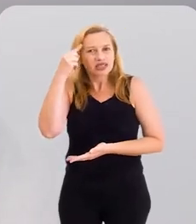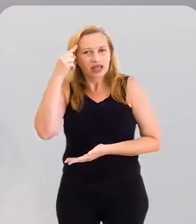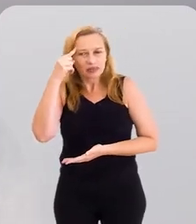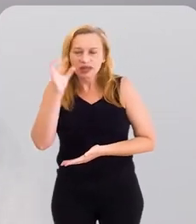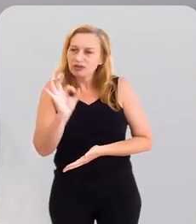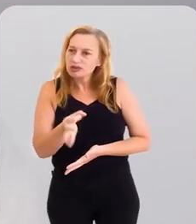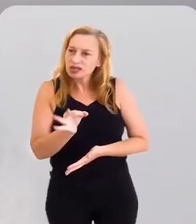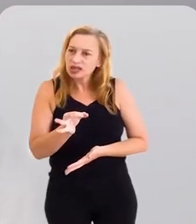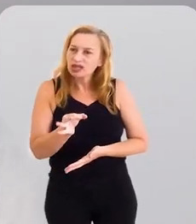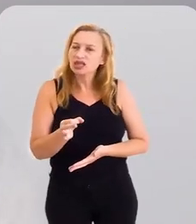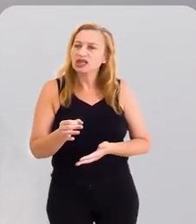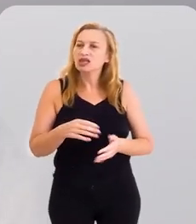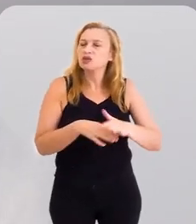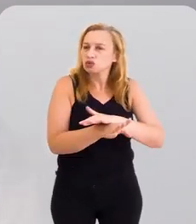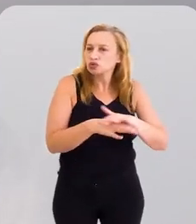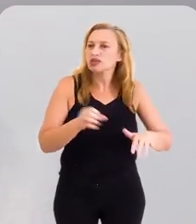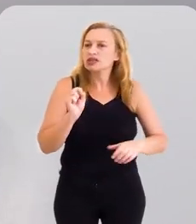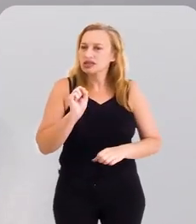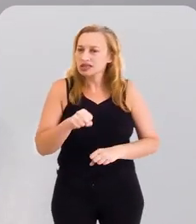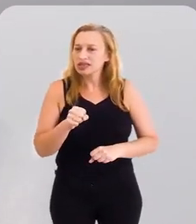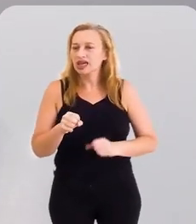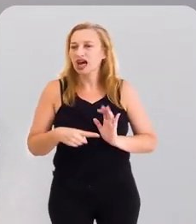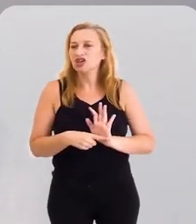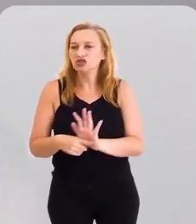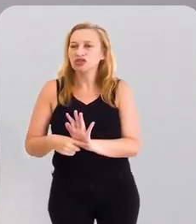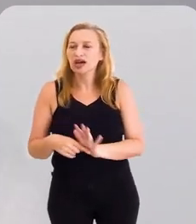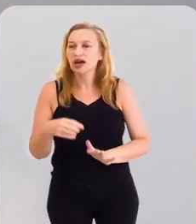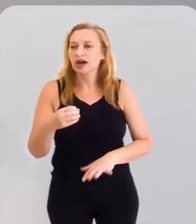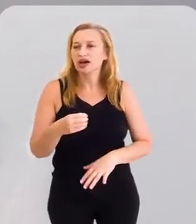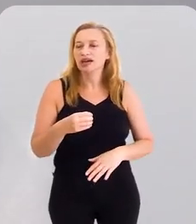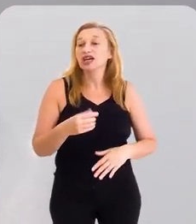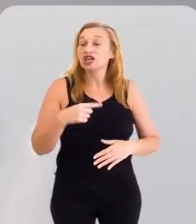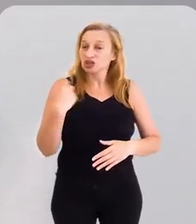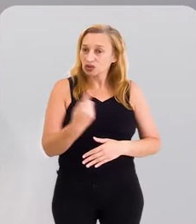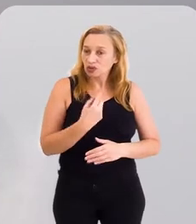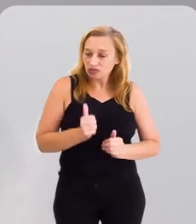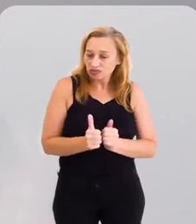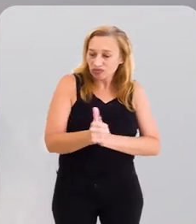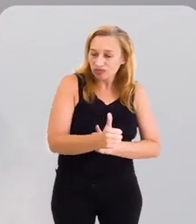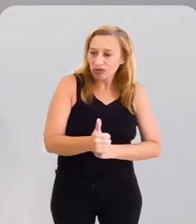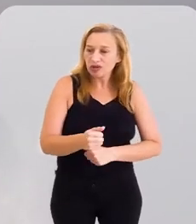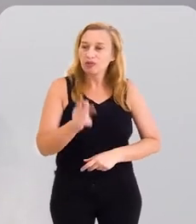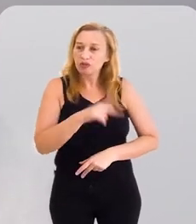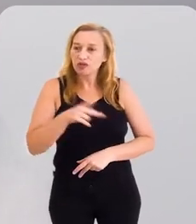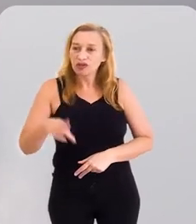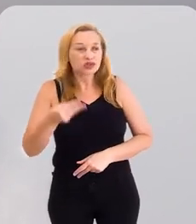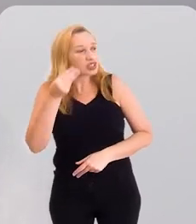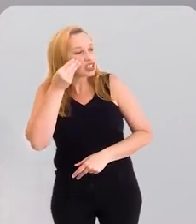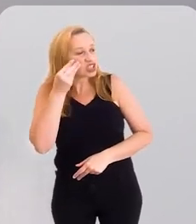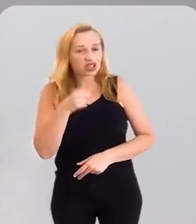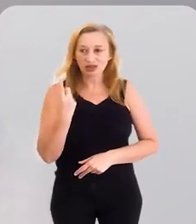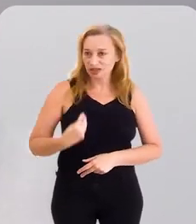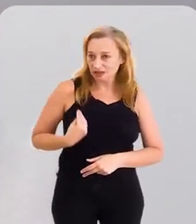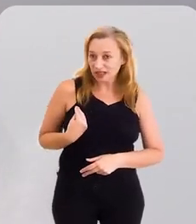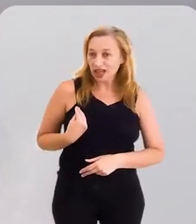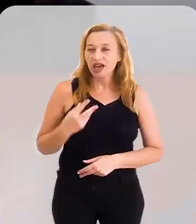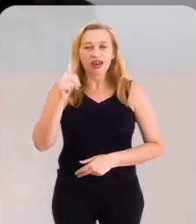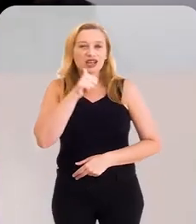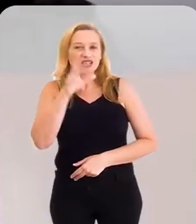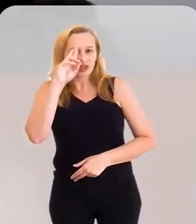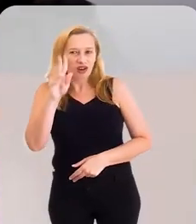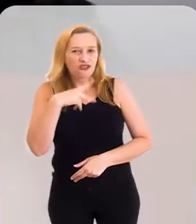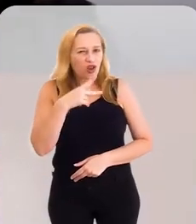de reflexão e que costumam, sim, trazer bons frutos. E a gente que vai na frente, que é professor, tem testado na nossa